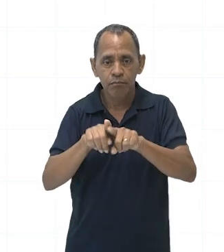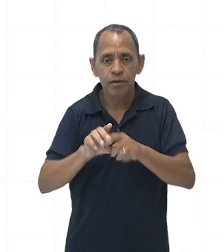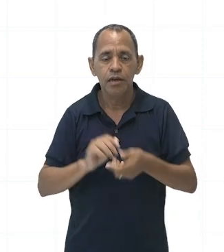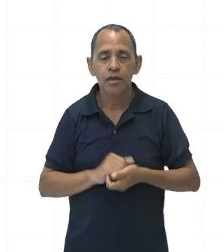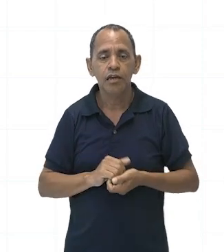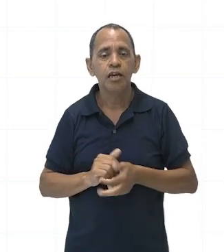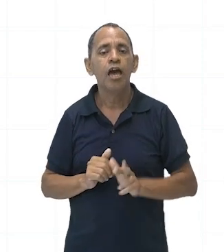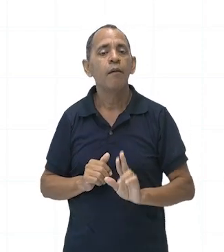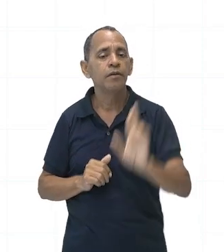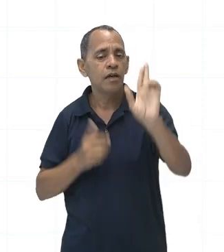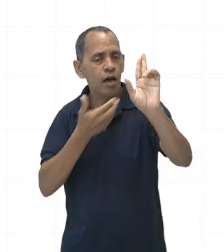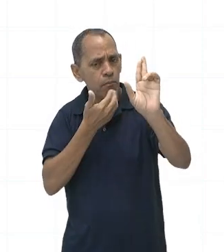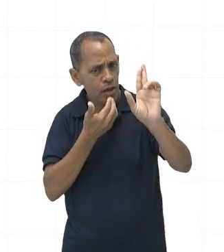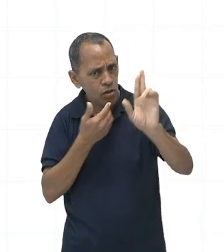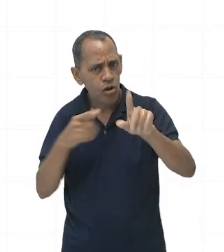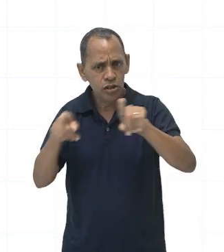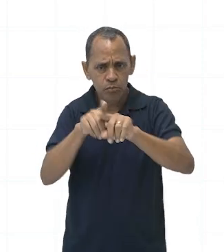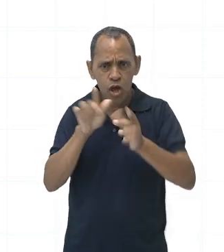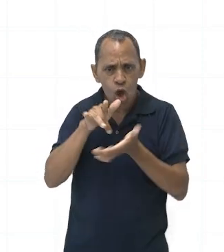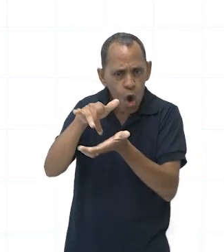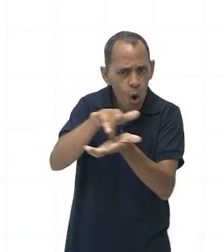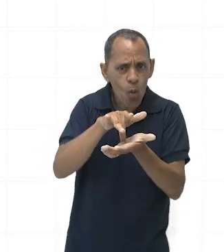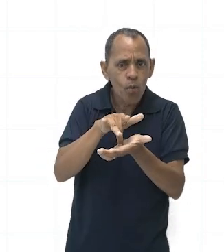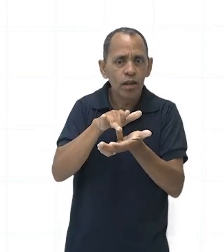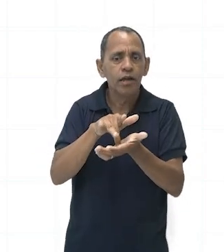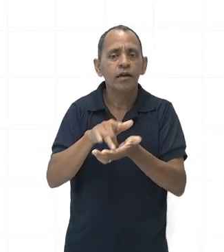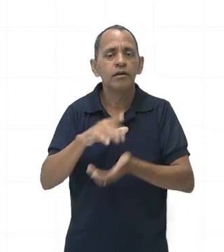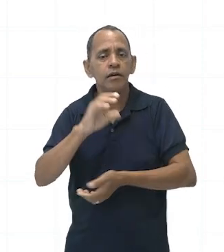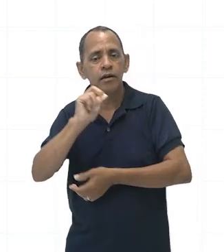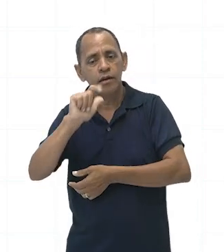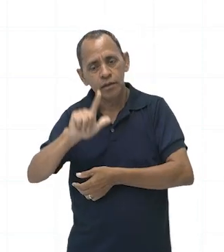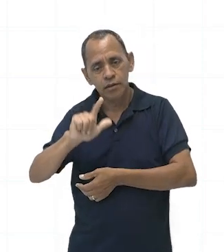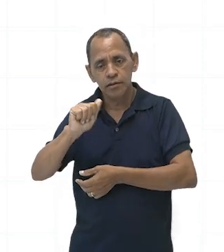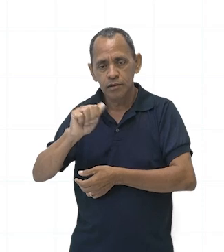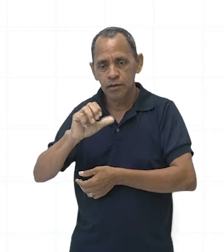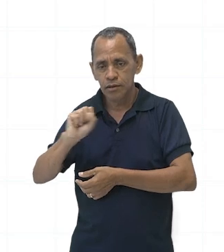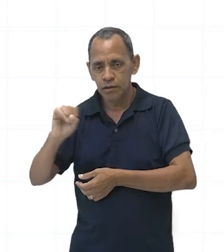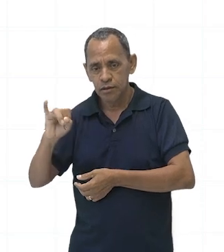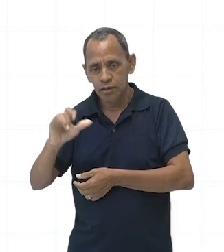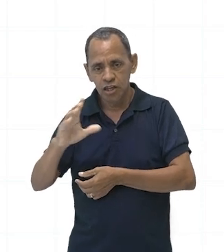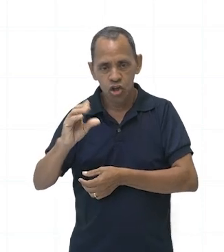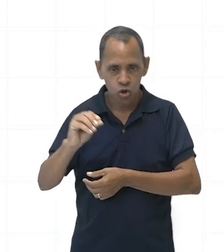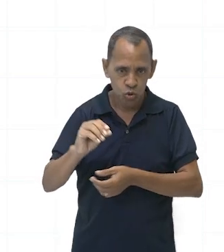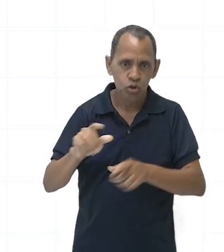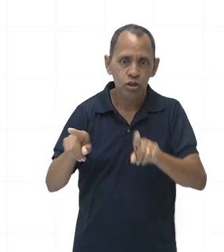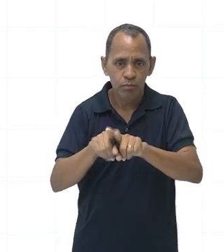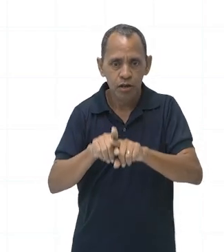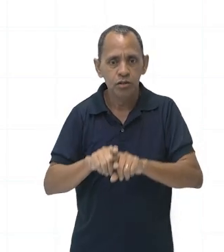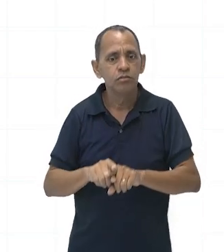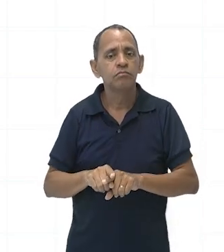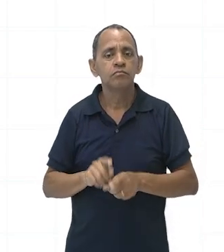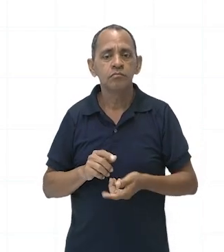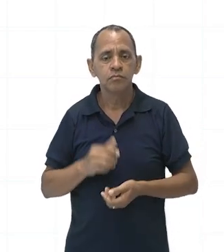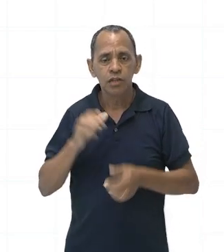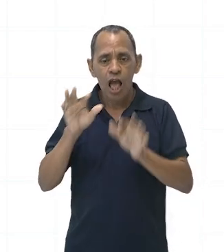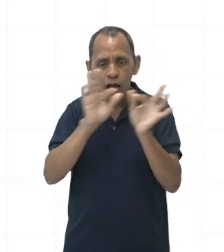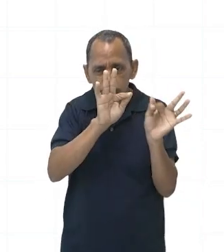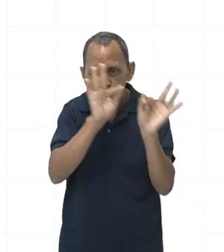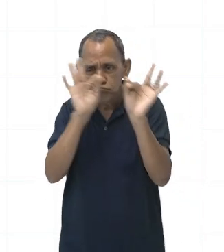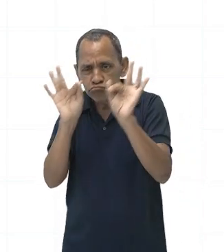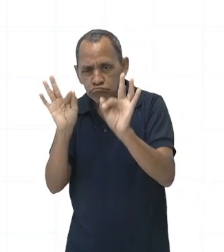balé clássico que nós podemos assistir até nos dias de hoje. E realmente é